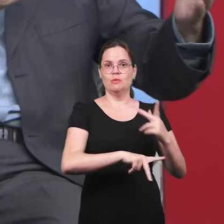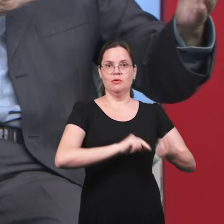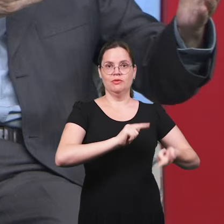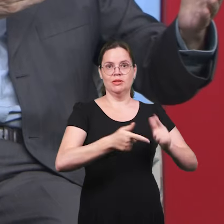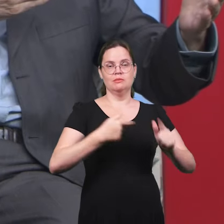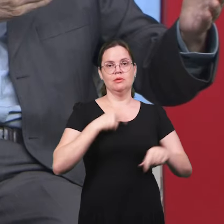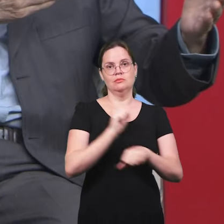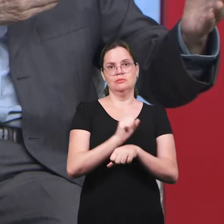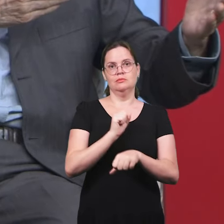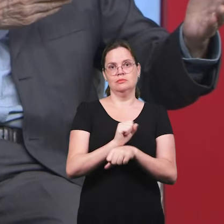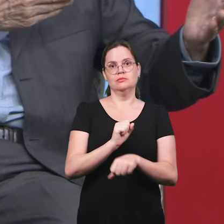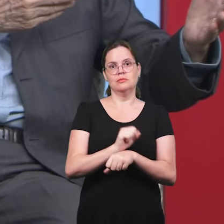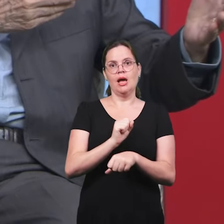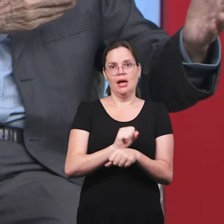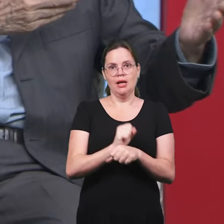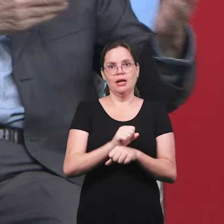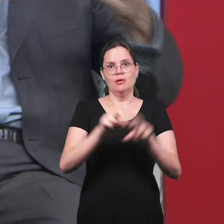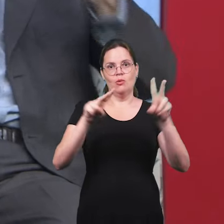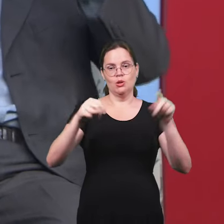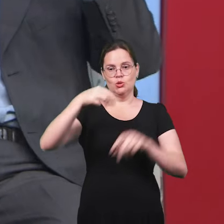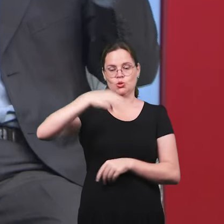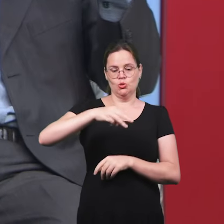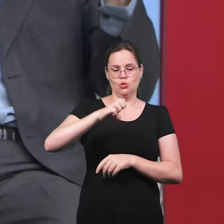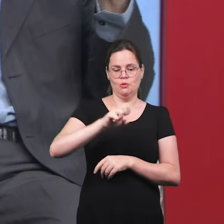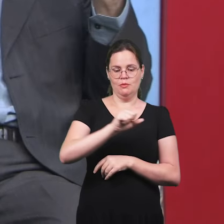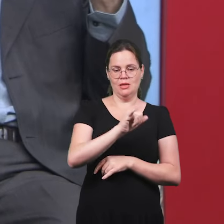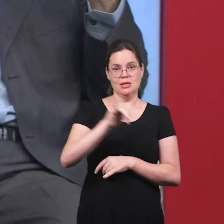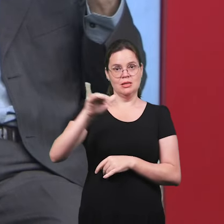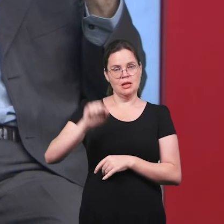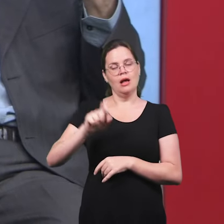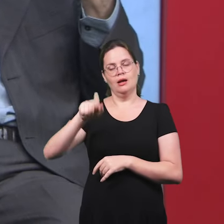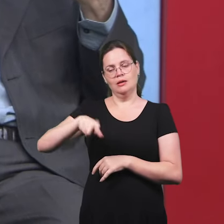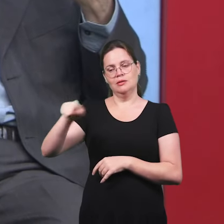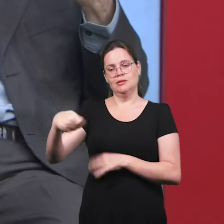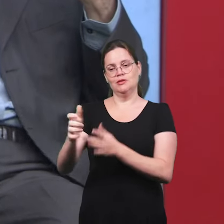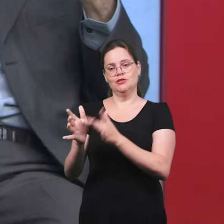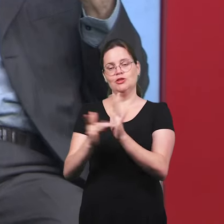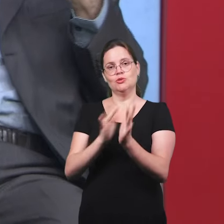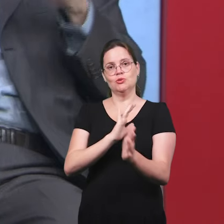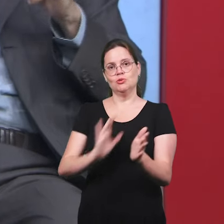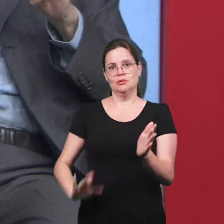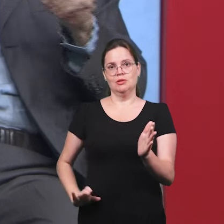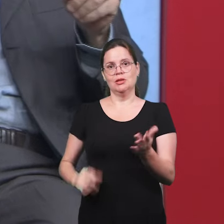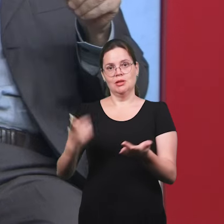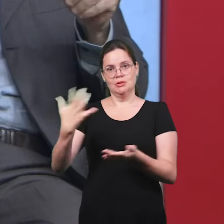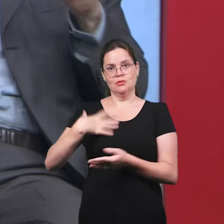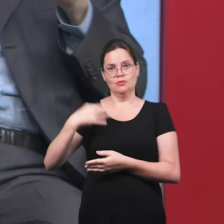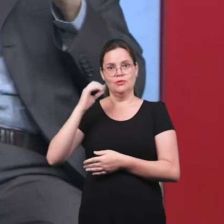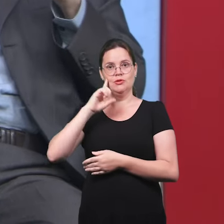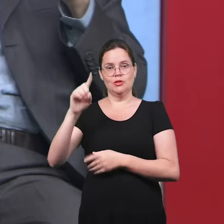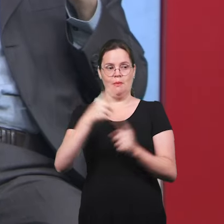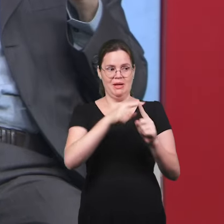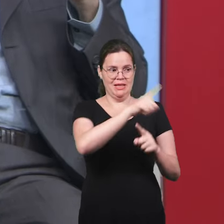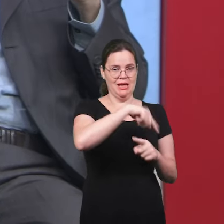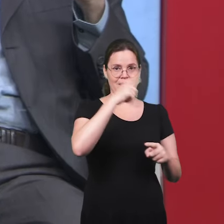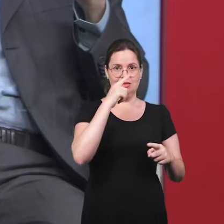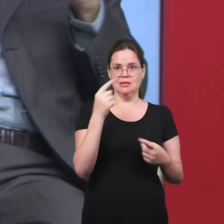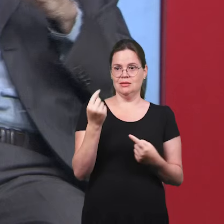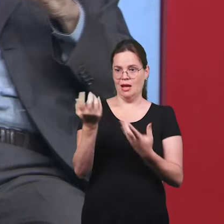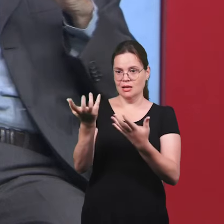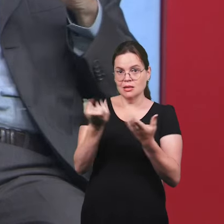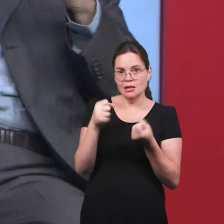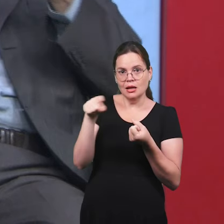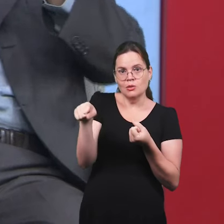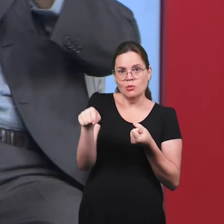exatamente o Senhor Jesus, o Filho de Deus. Muito além daquilo que eles podem pensar. Eles não aceitaram como o